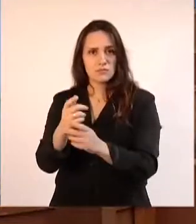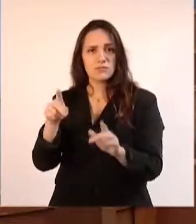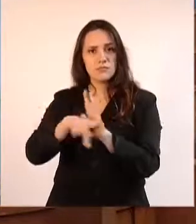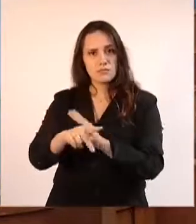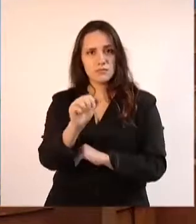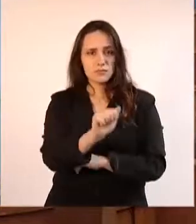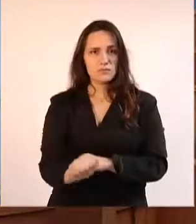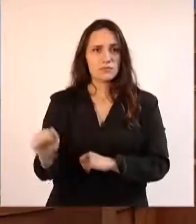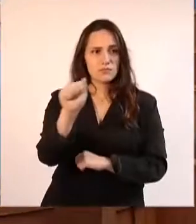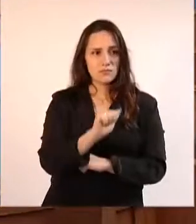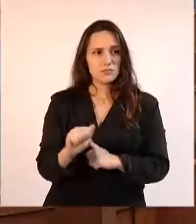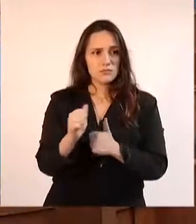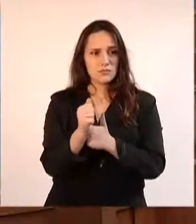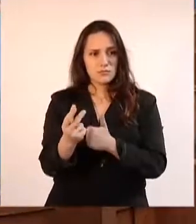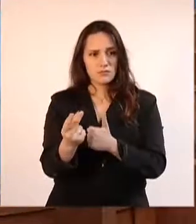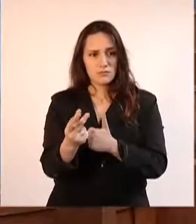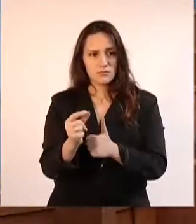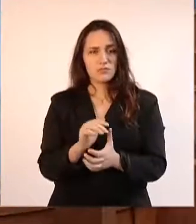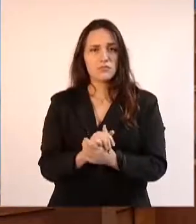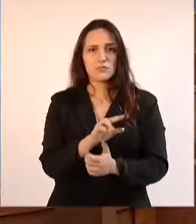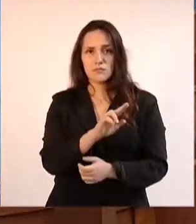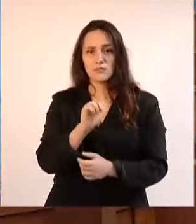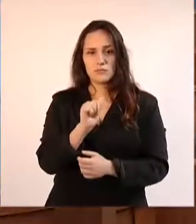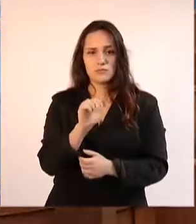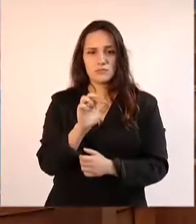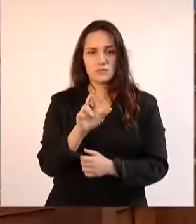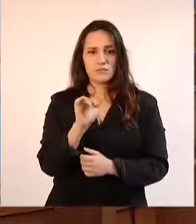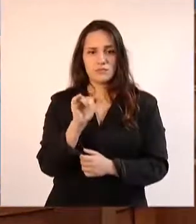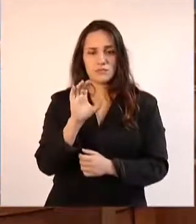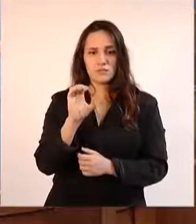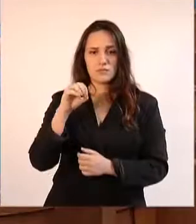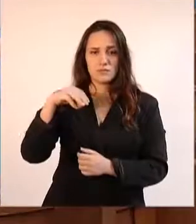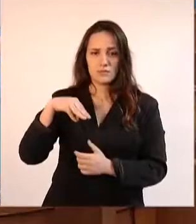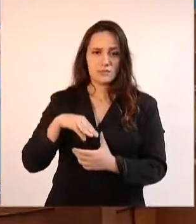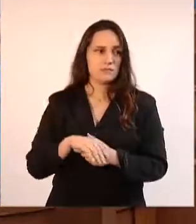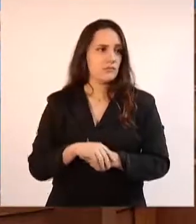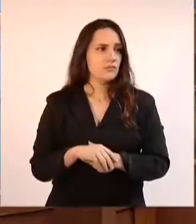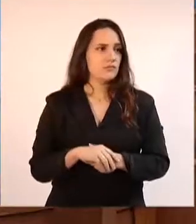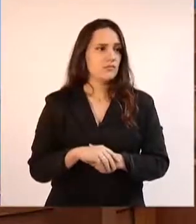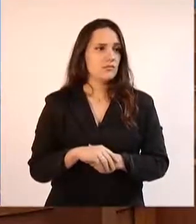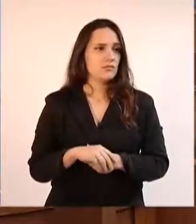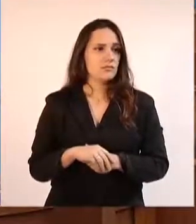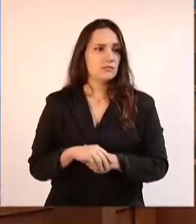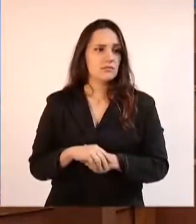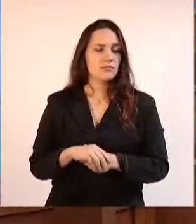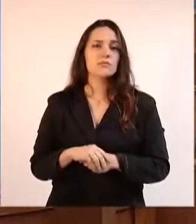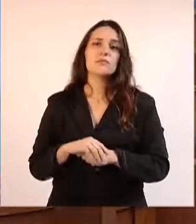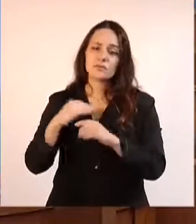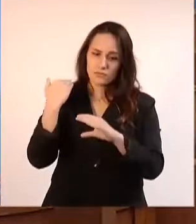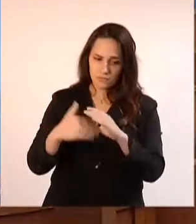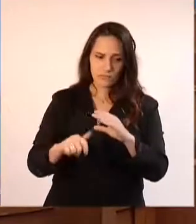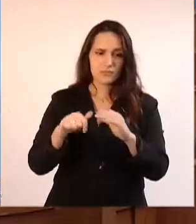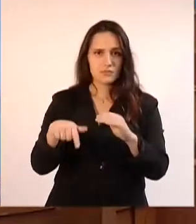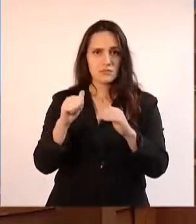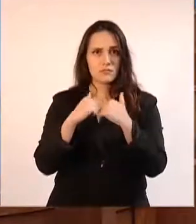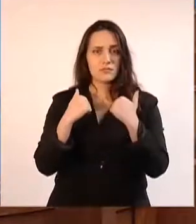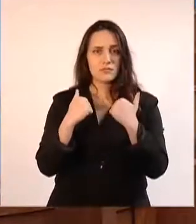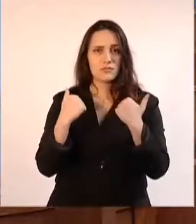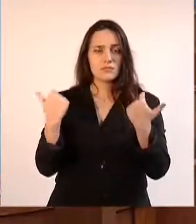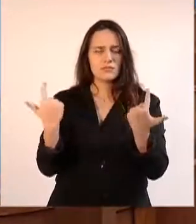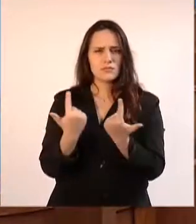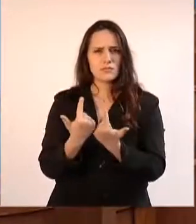dos Tribunais de Contas do Brasil, a ATRICOM, e interessada a Assembleia Legislativa do Estado de